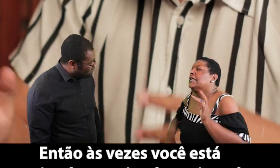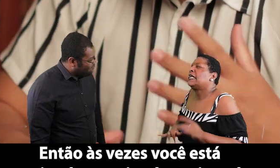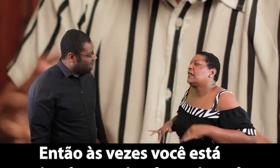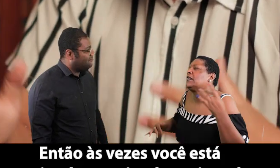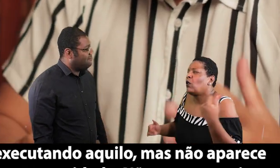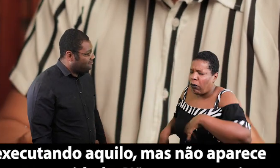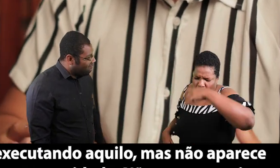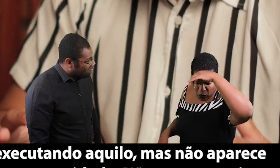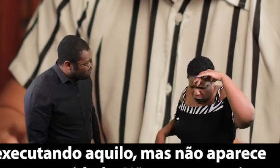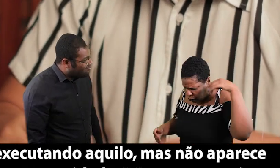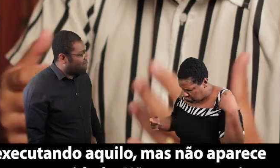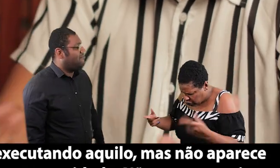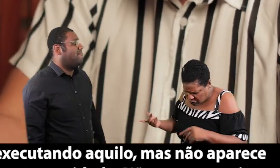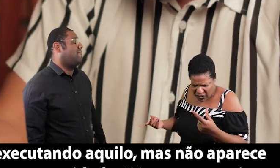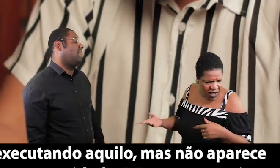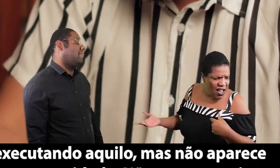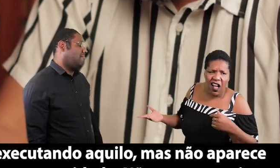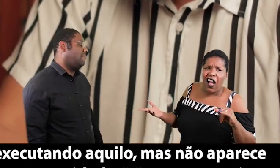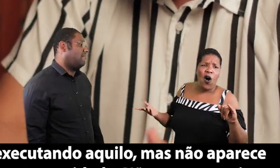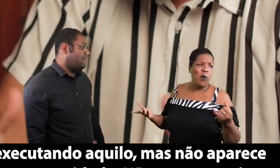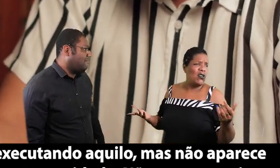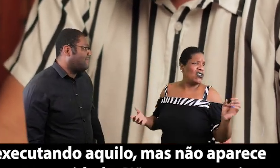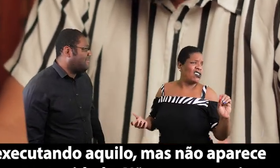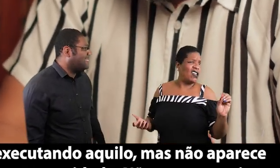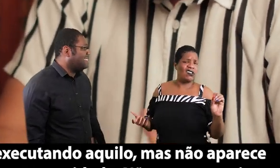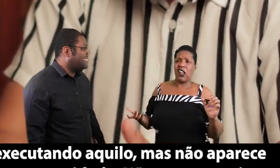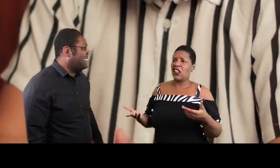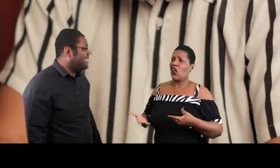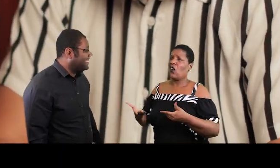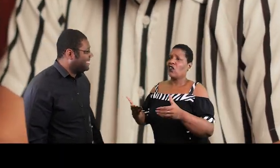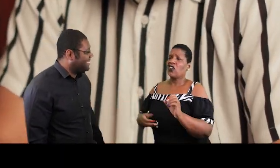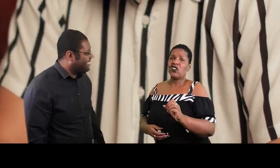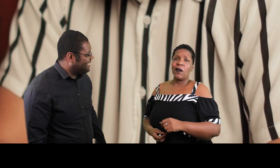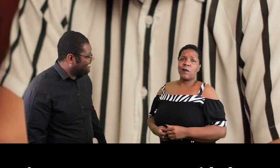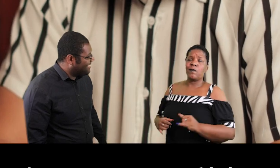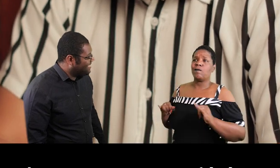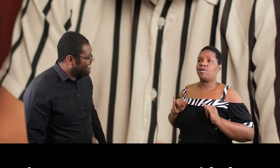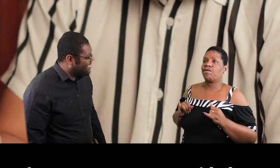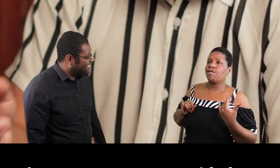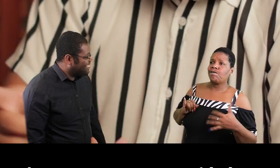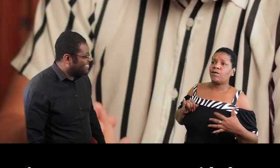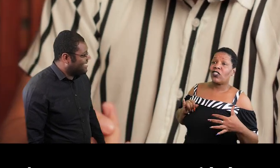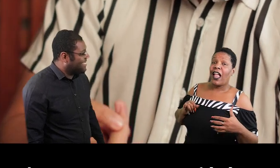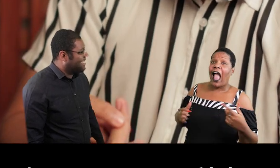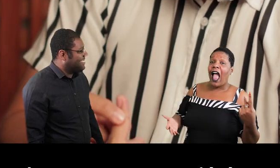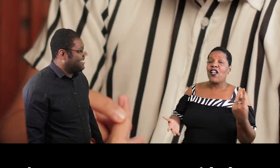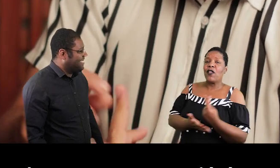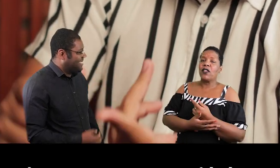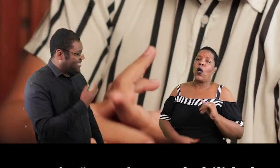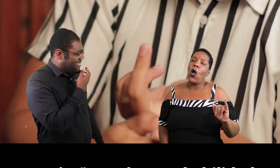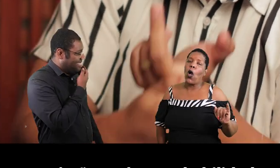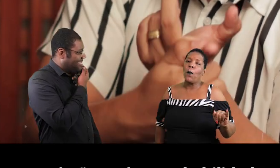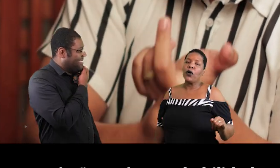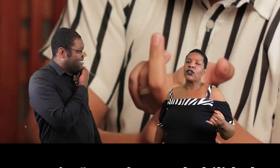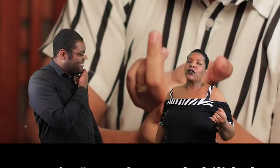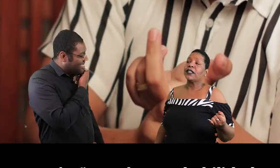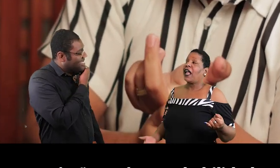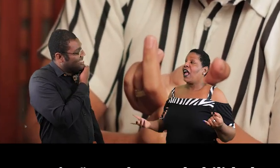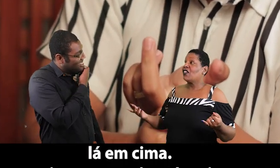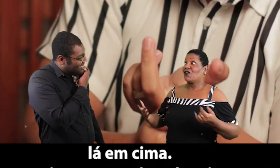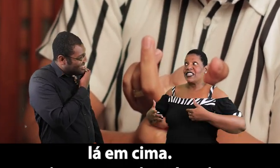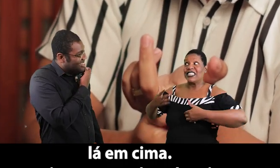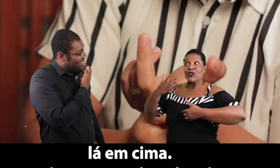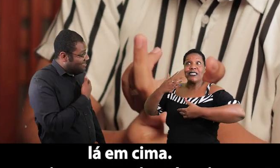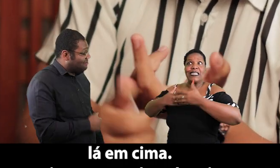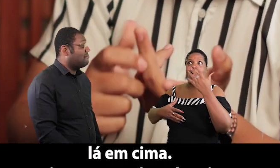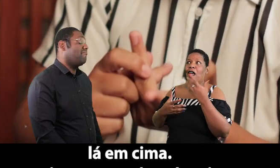treinando, executando aquilo, mas não aparece a oportunidade, não tem um convite. E às vezes tem a oportunidade, mas você não tá com a habilidade lá em